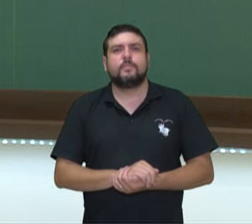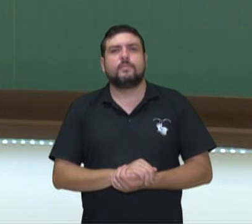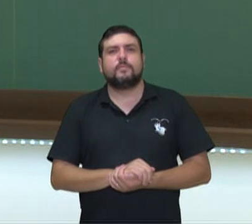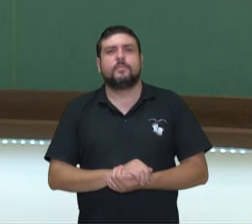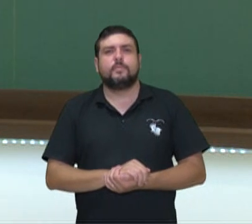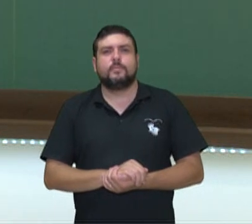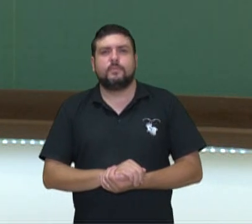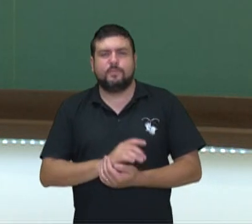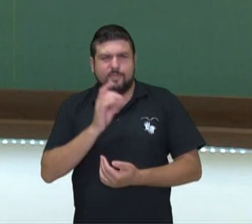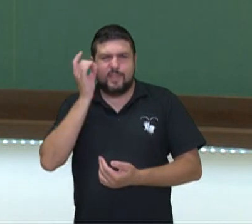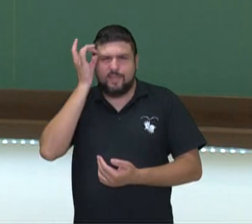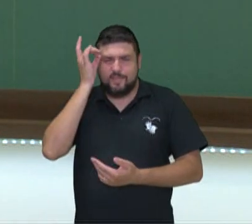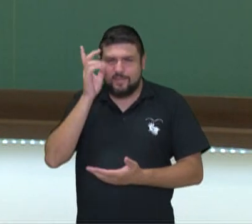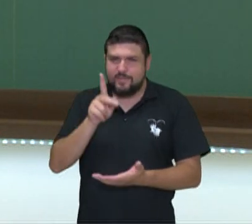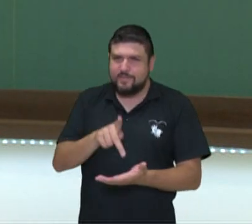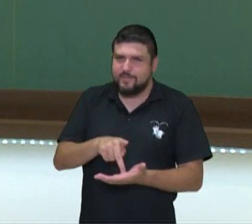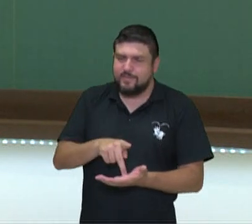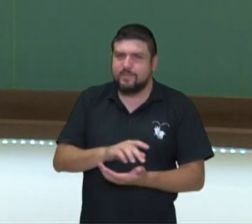Fácil, né, minha gente?